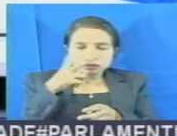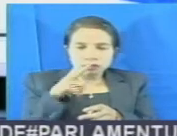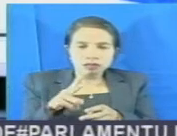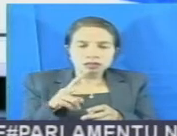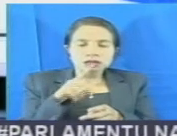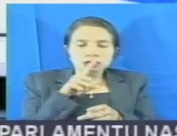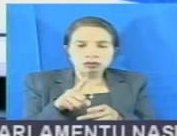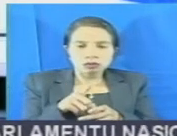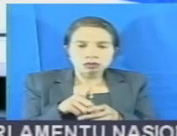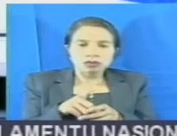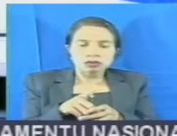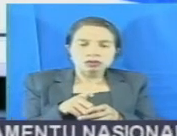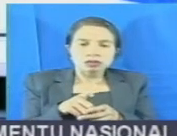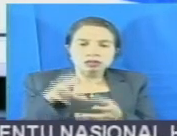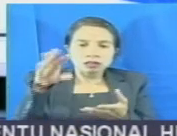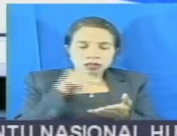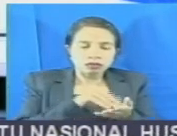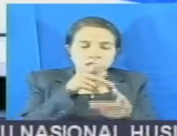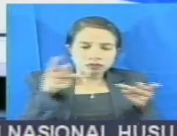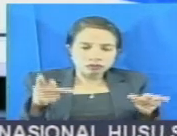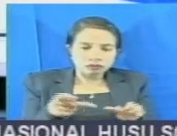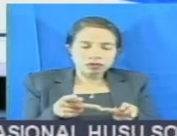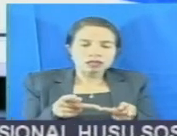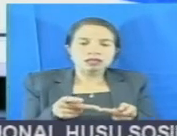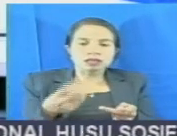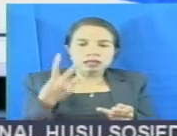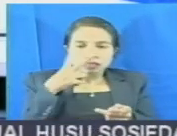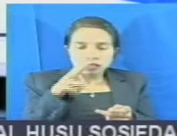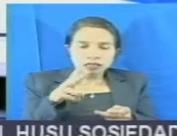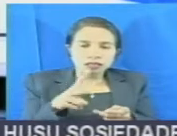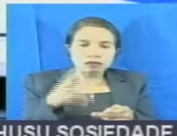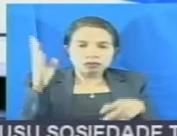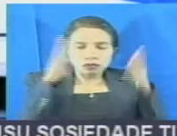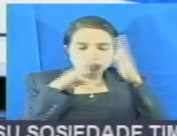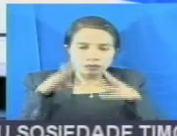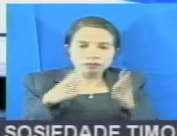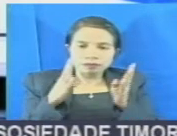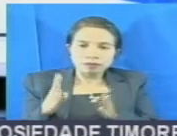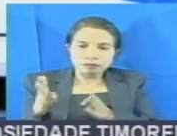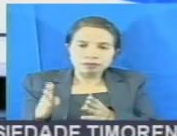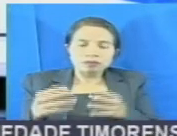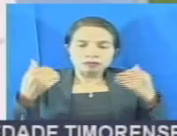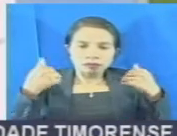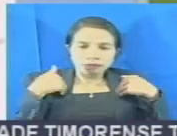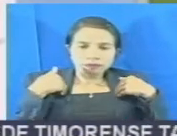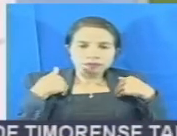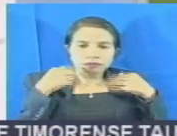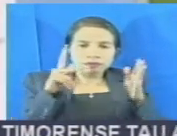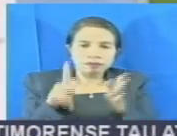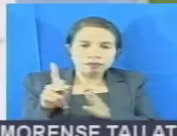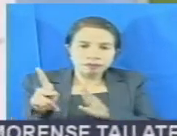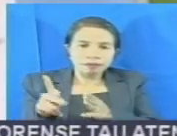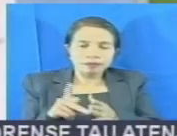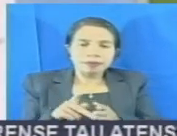feito cada cloca e a fatia de mesmo que tem identifica risco e está preparatório e é uma plano de operação